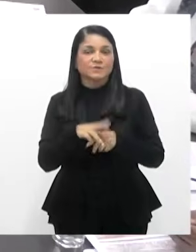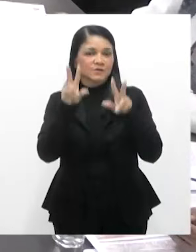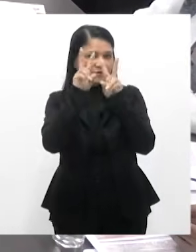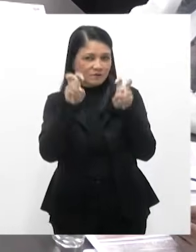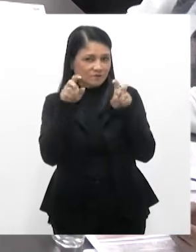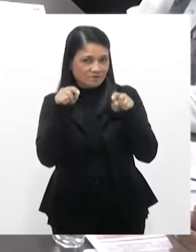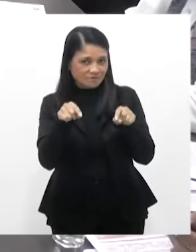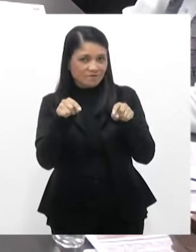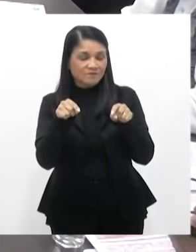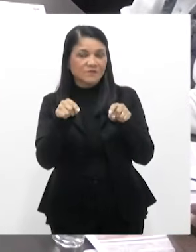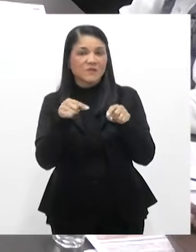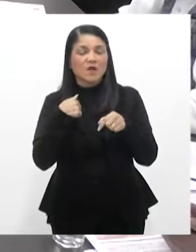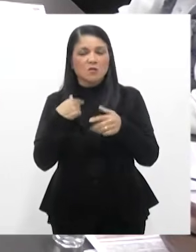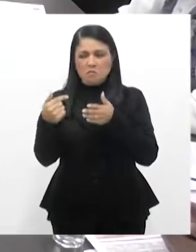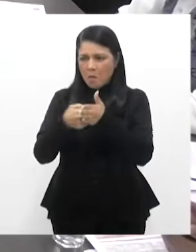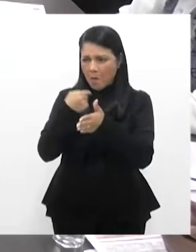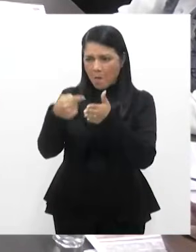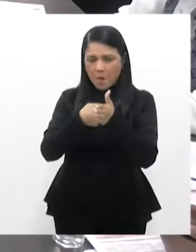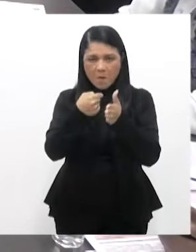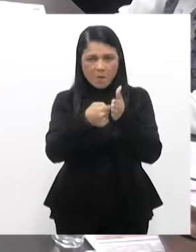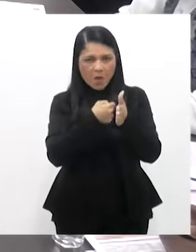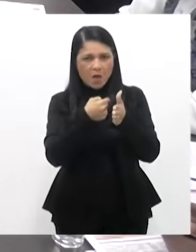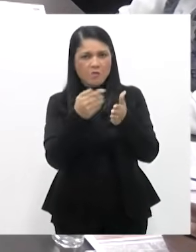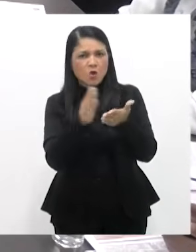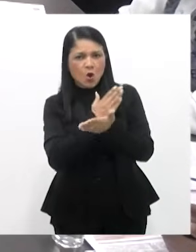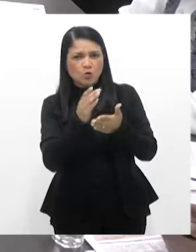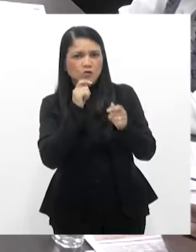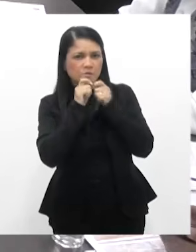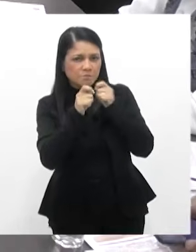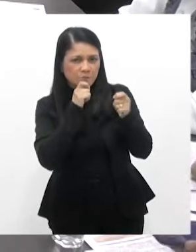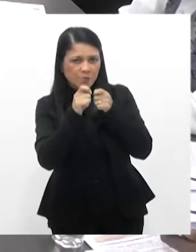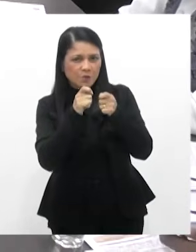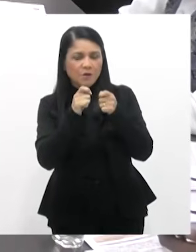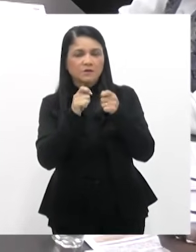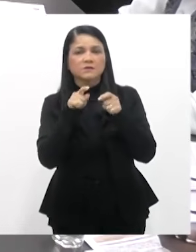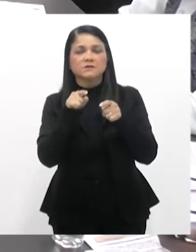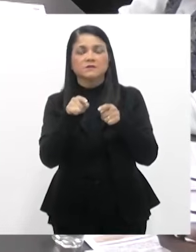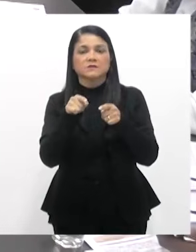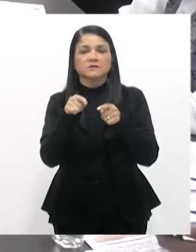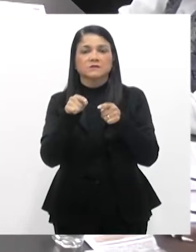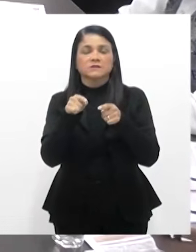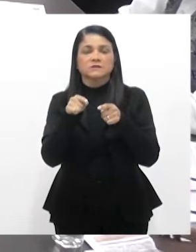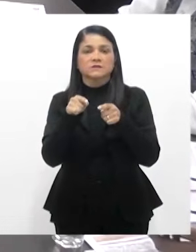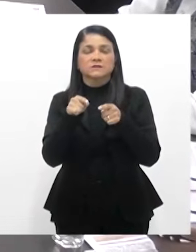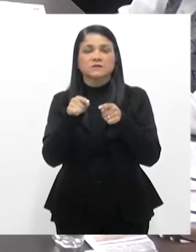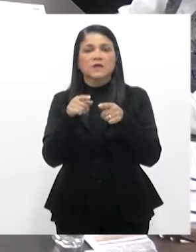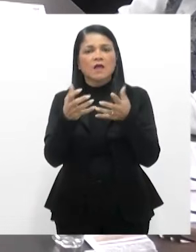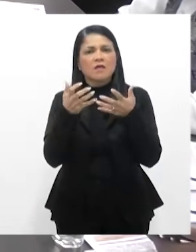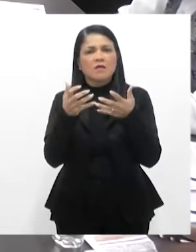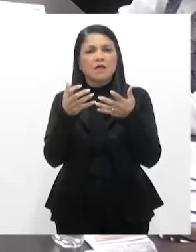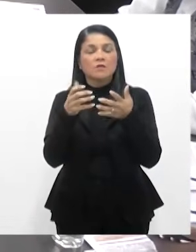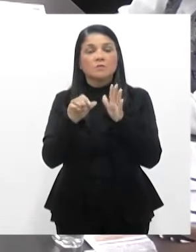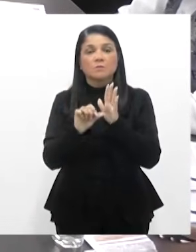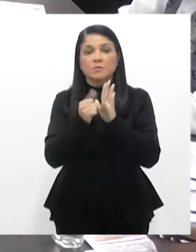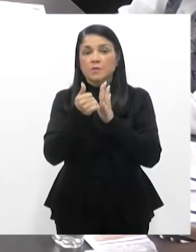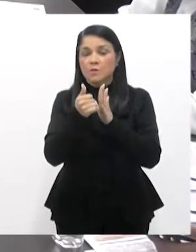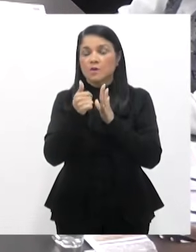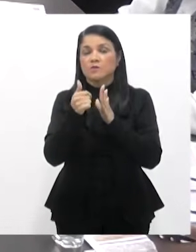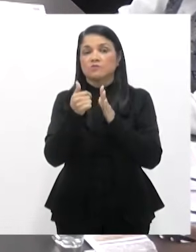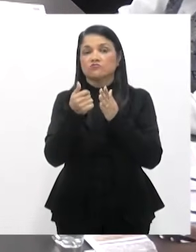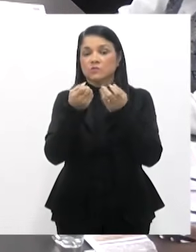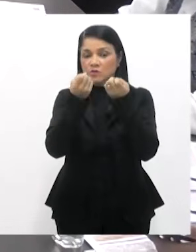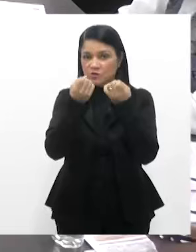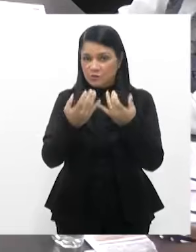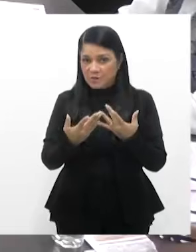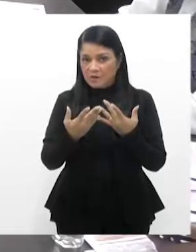fazer... Já fui questionado por alguns repórteres, pessoas da imprensa, e quero, em primeiro lugar, ratificar